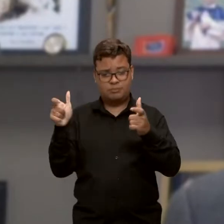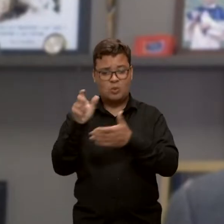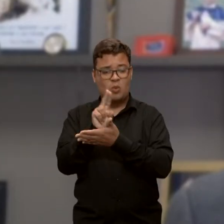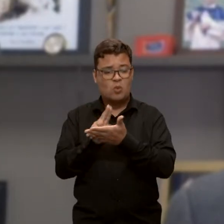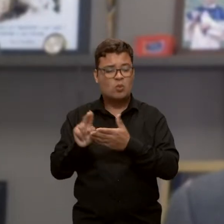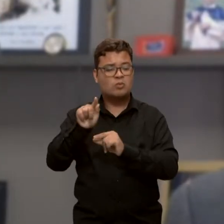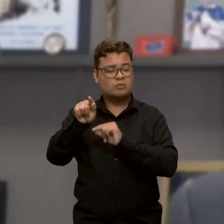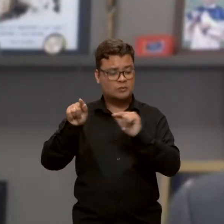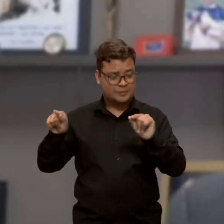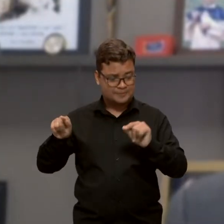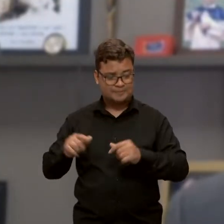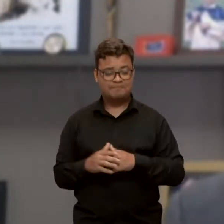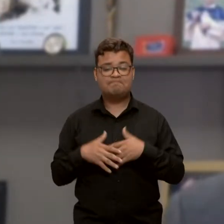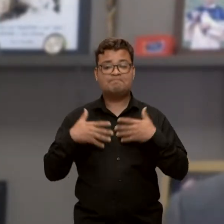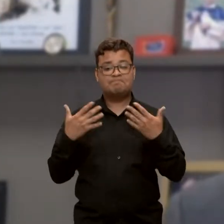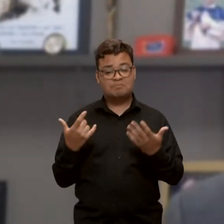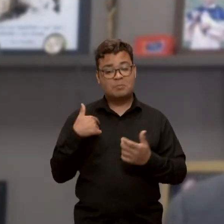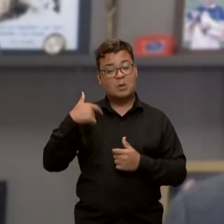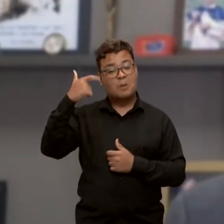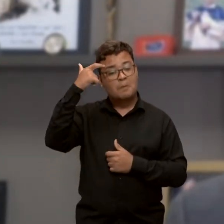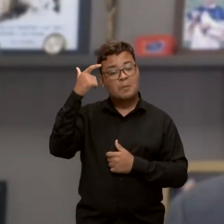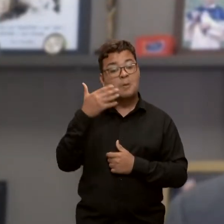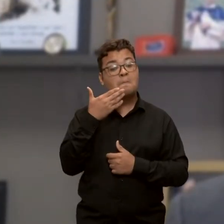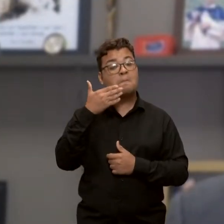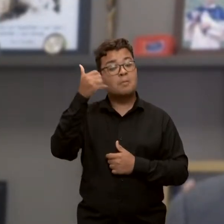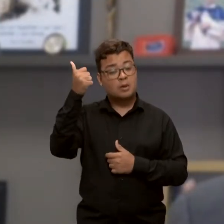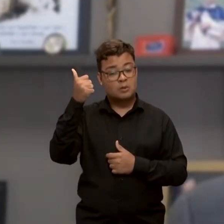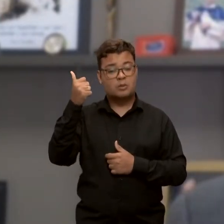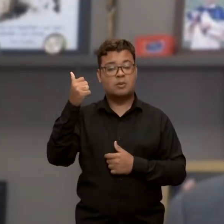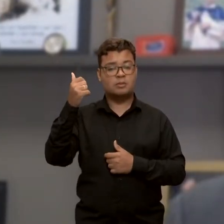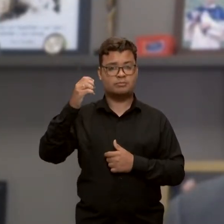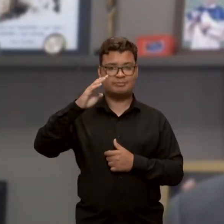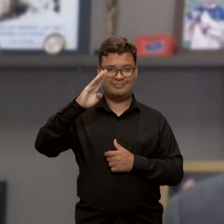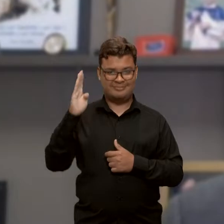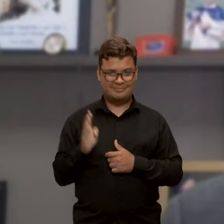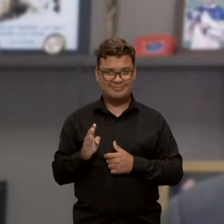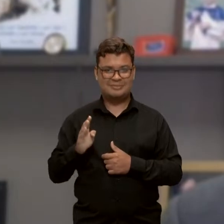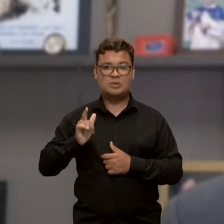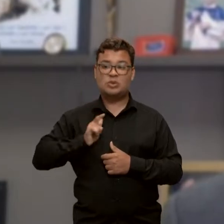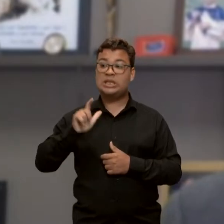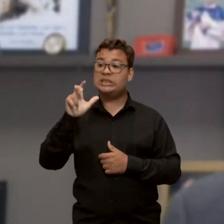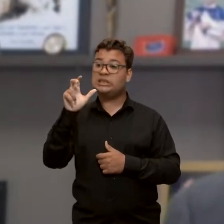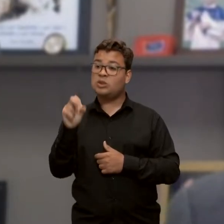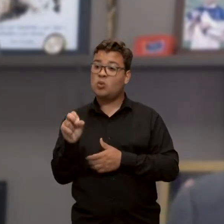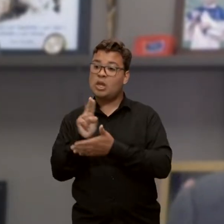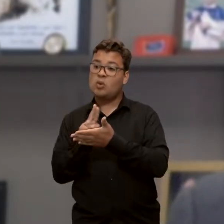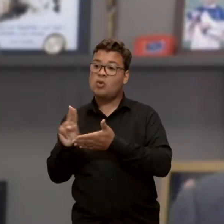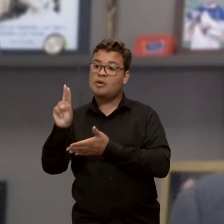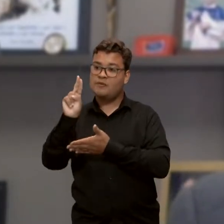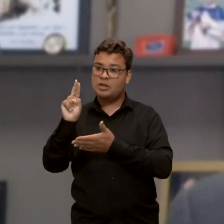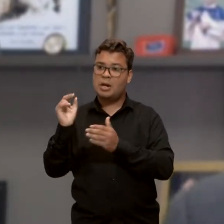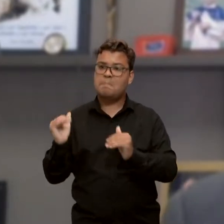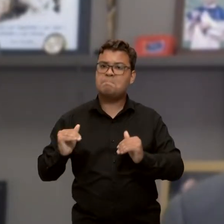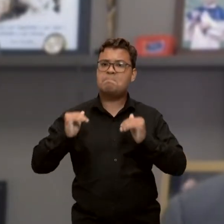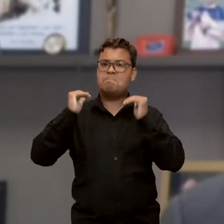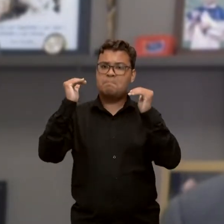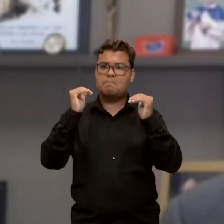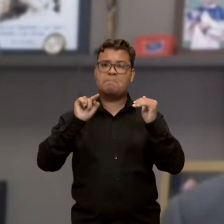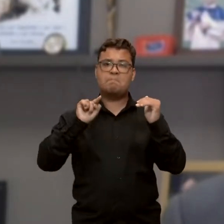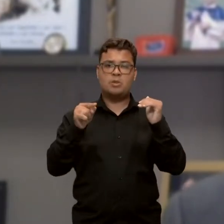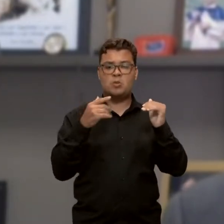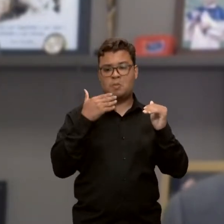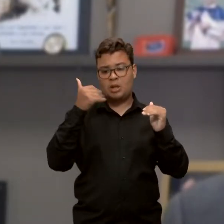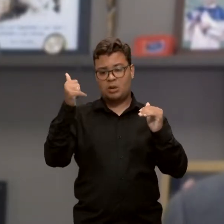país tenha 50 universidades ranqueadas entre as 1000 melhores do mundo, do que ter uma entre as 10